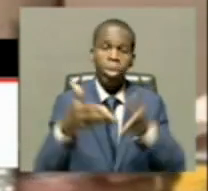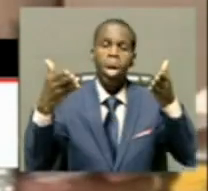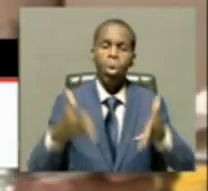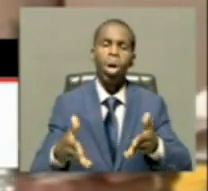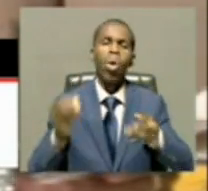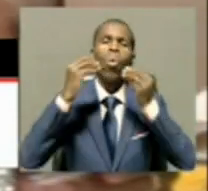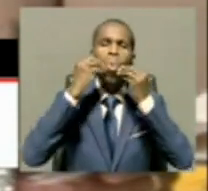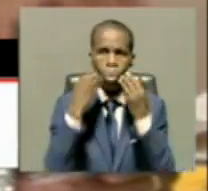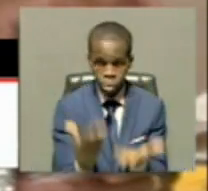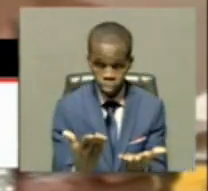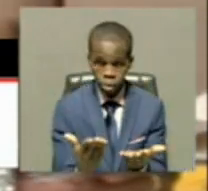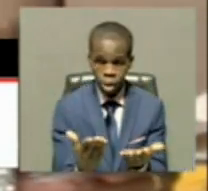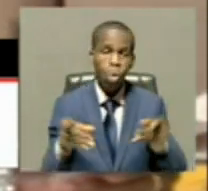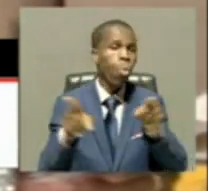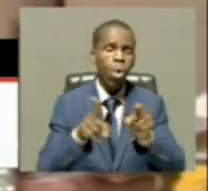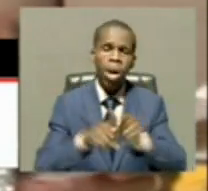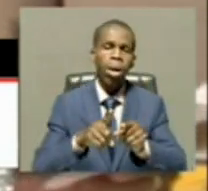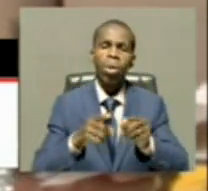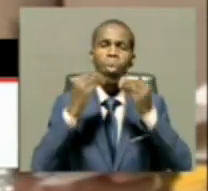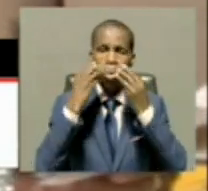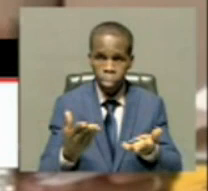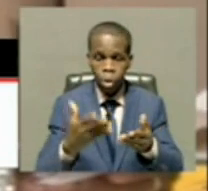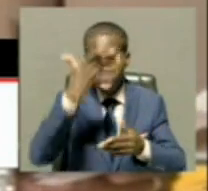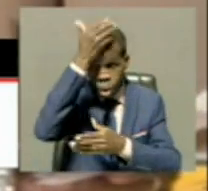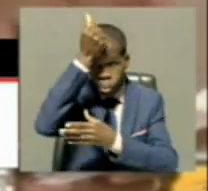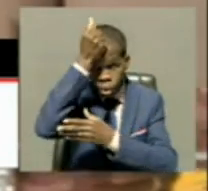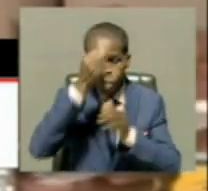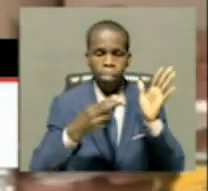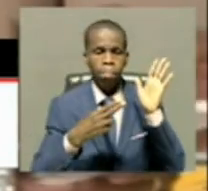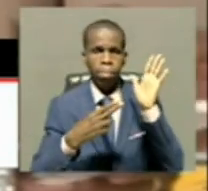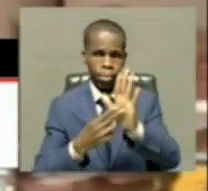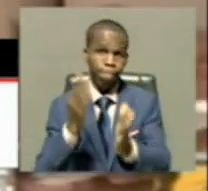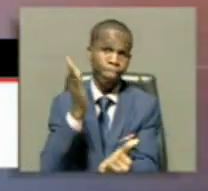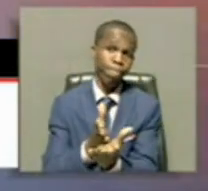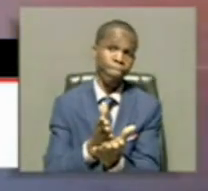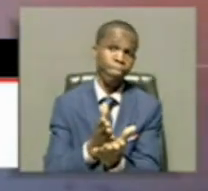deixemos de pressionar os hospitais. A prova está dada aqui na cidade do Lubango.